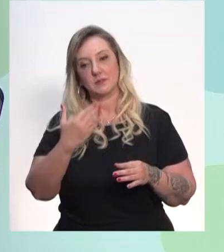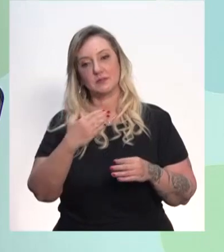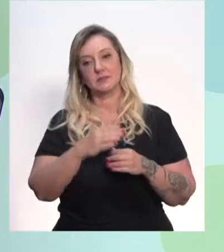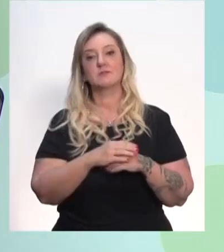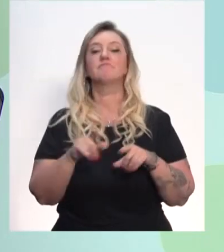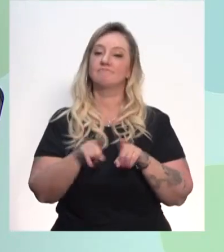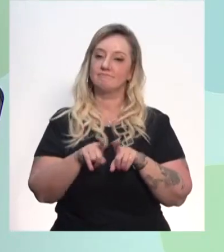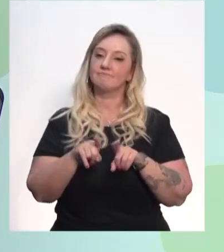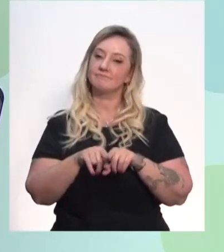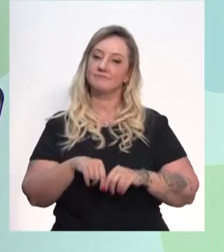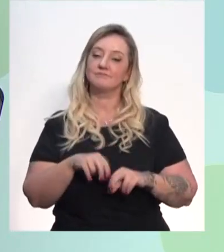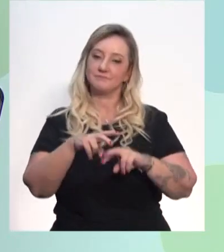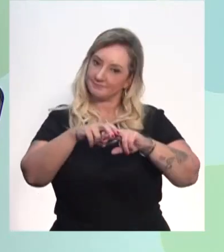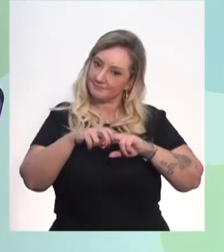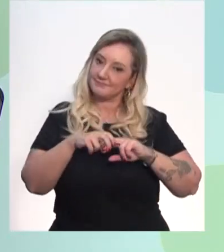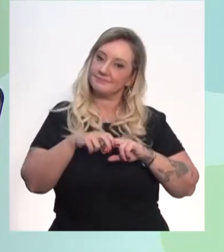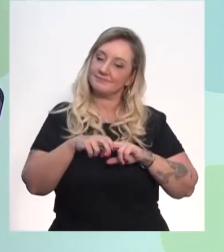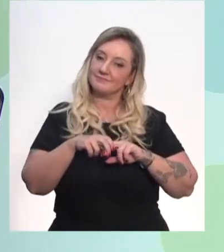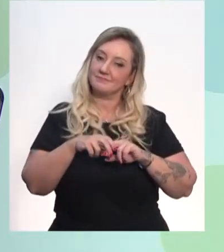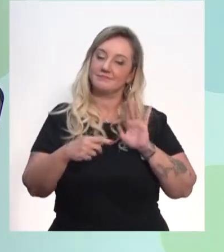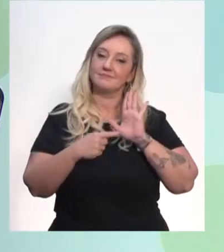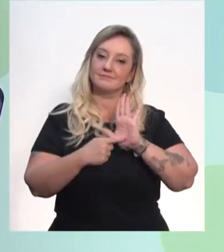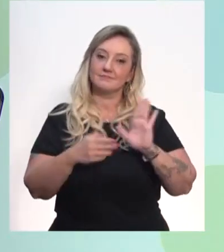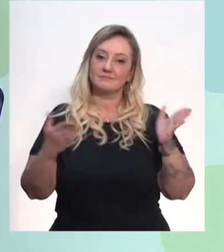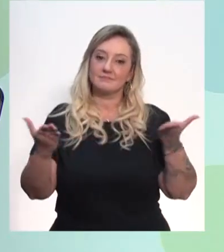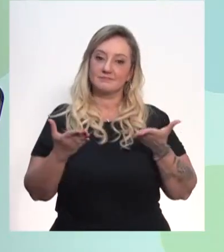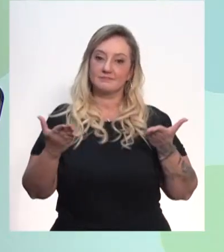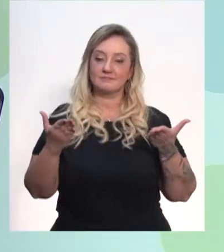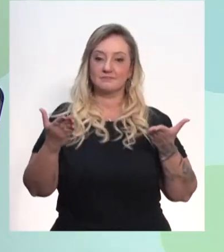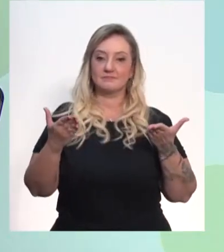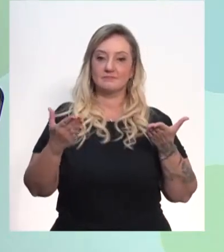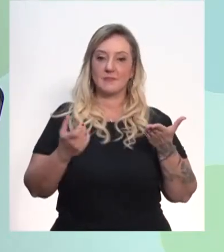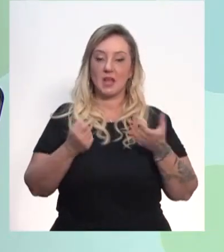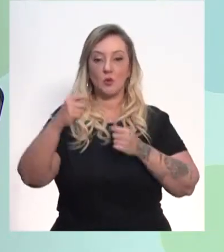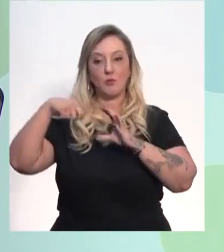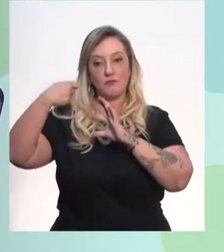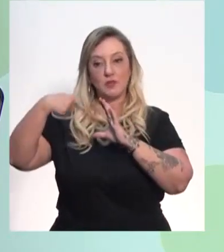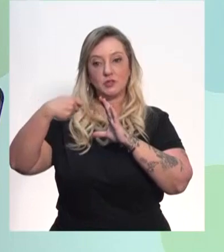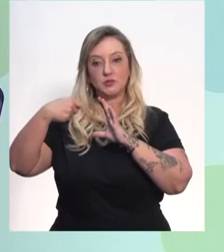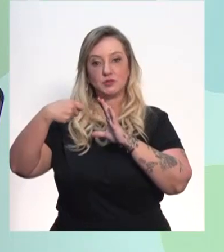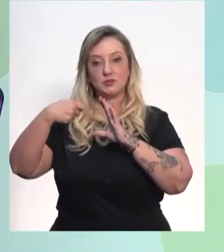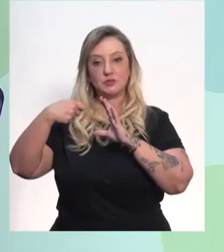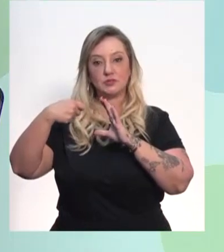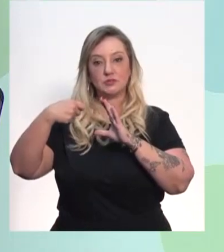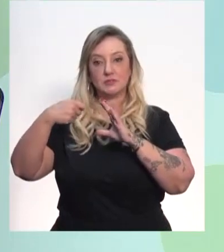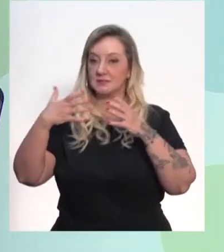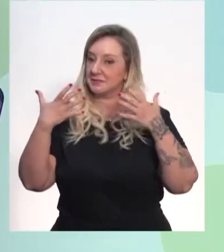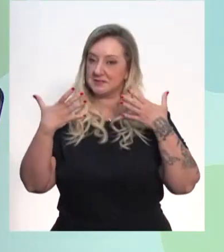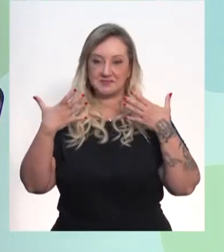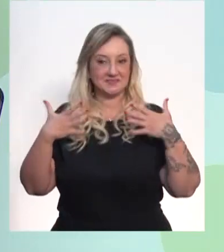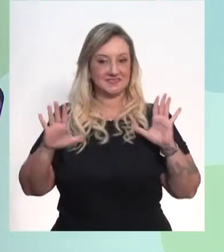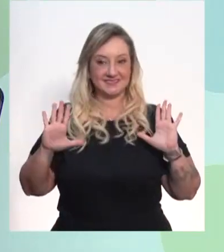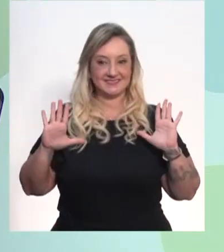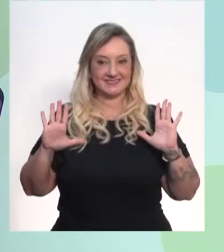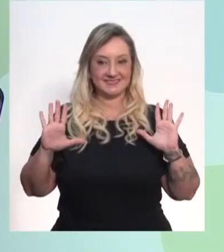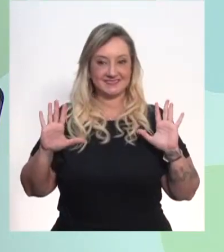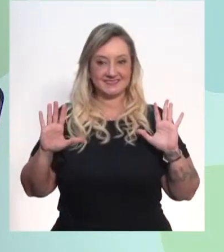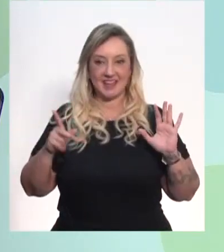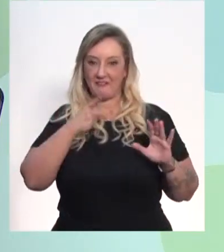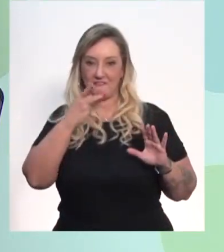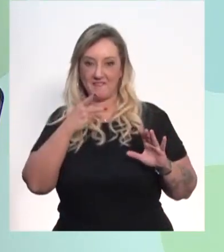no Departamento de Programas e Educação Continuada. Então, toda essa parte de formação continuada acaba passando lá